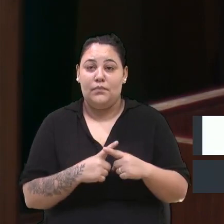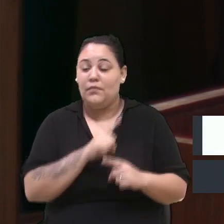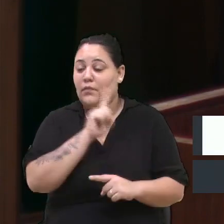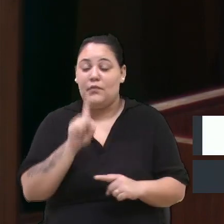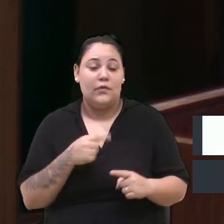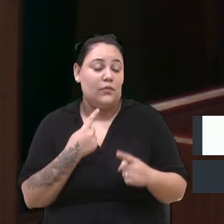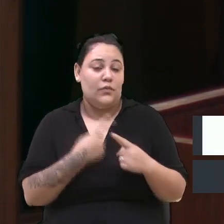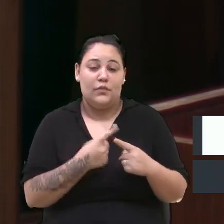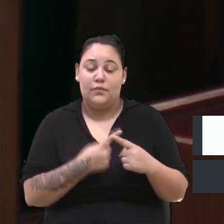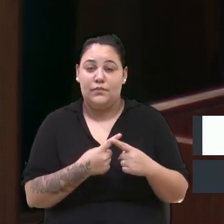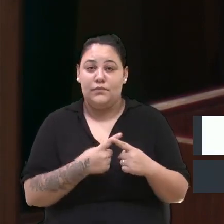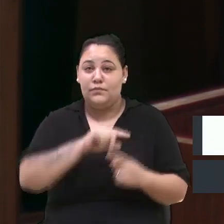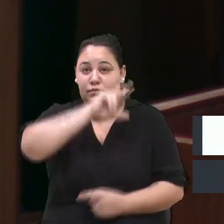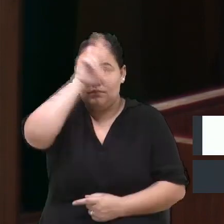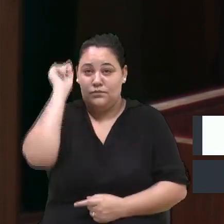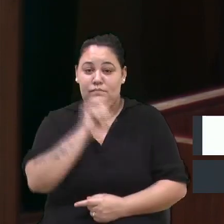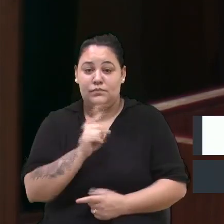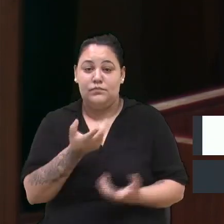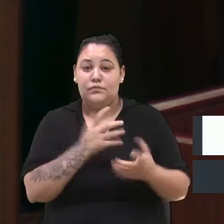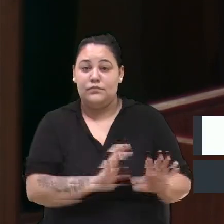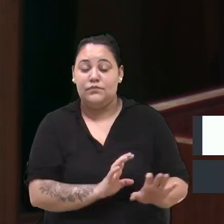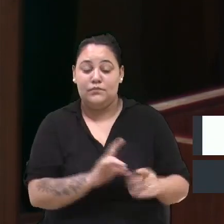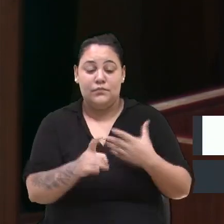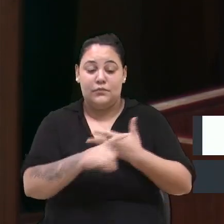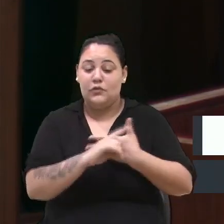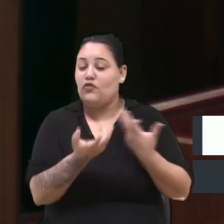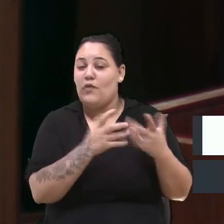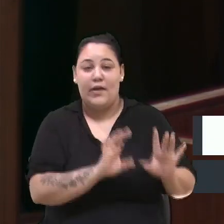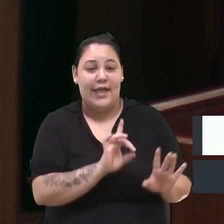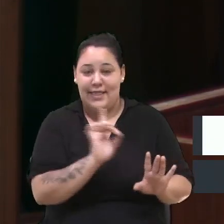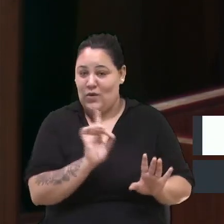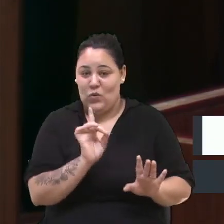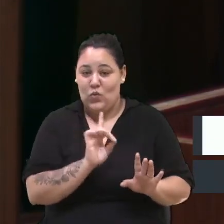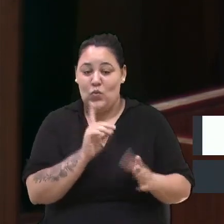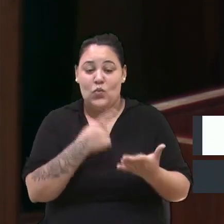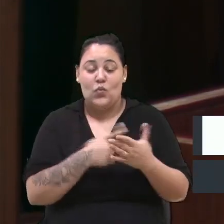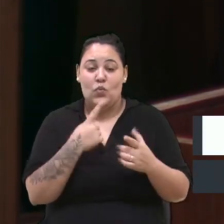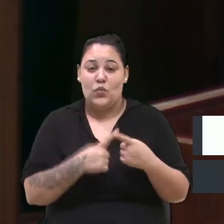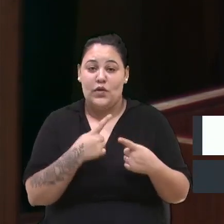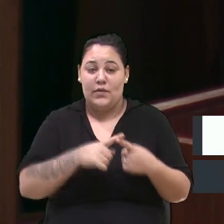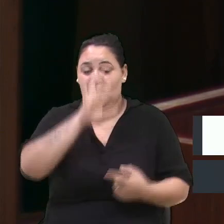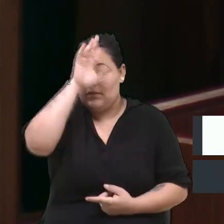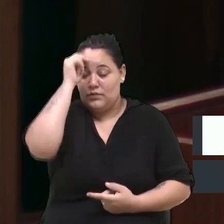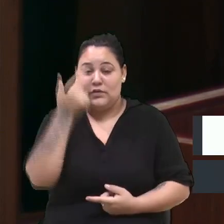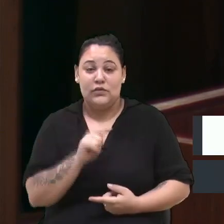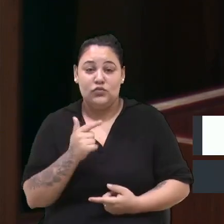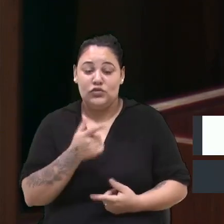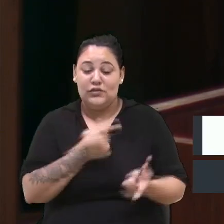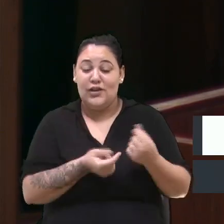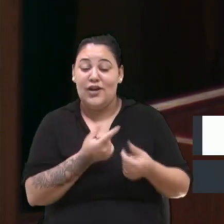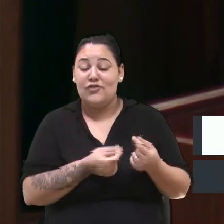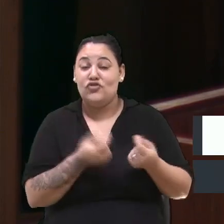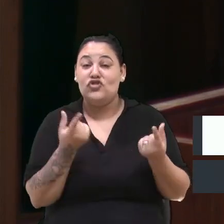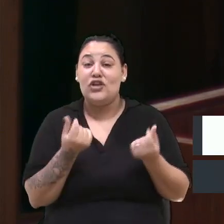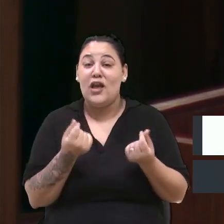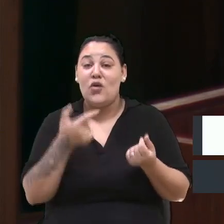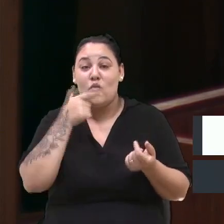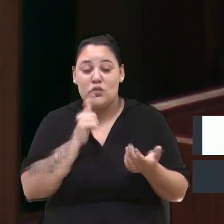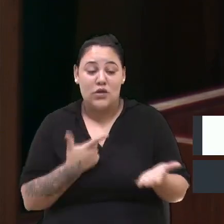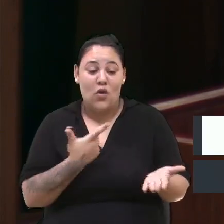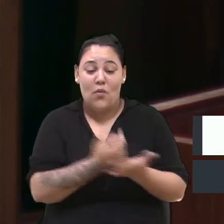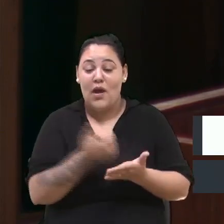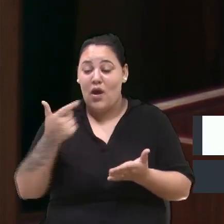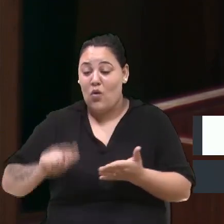não quer, não porque o executivo não quer, mas porque a prefeitura não tinha condições econômicas de comprar um outro terreno em